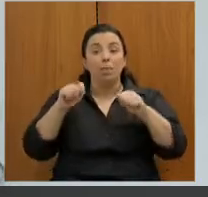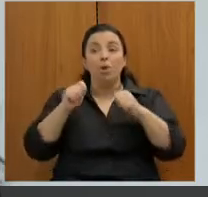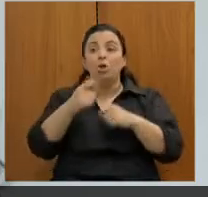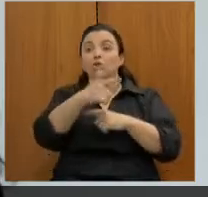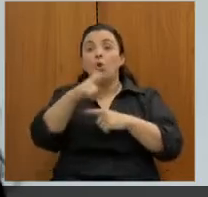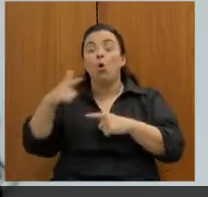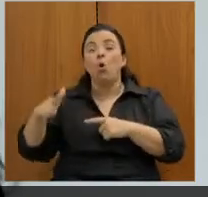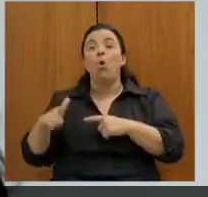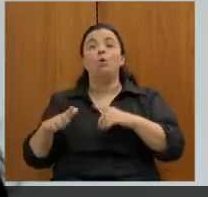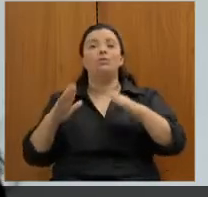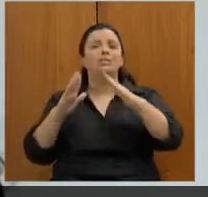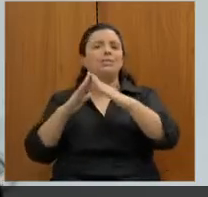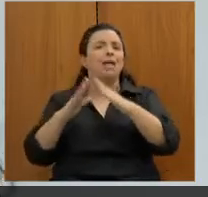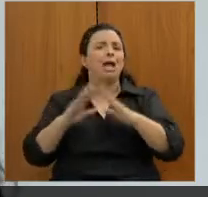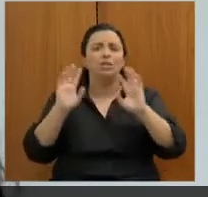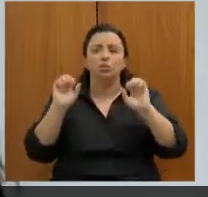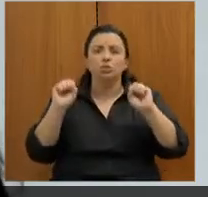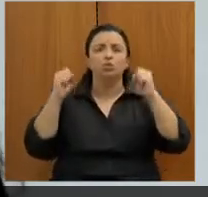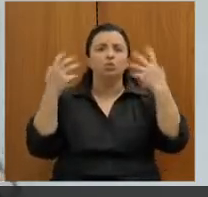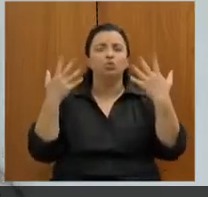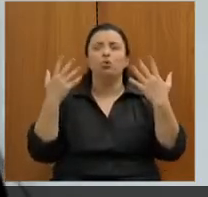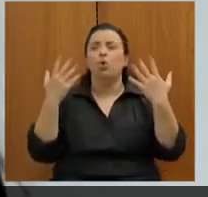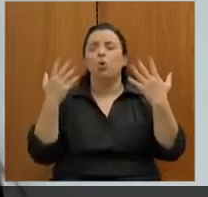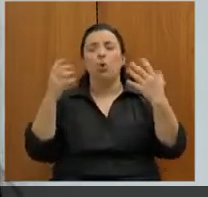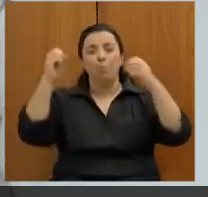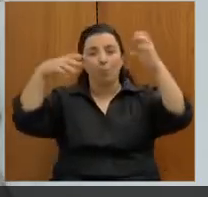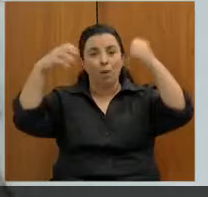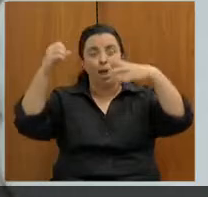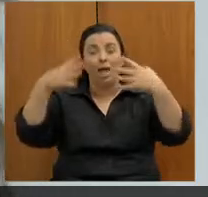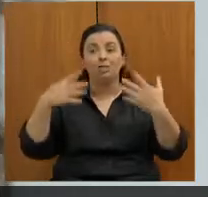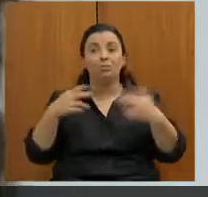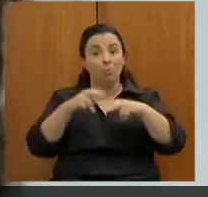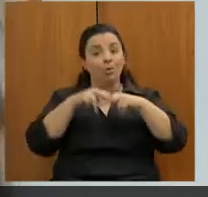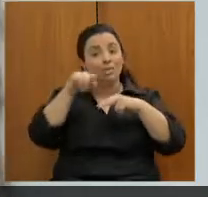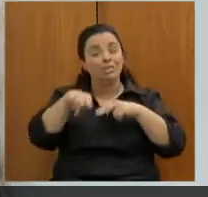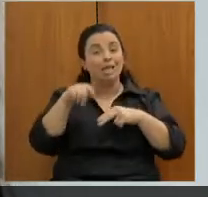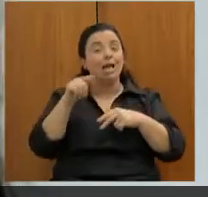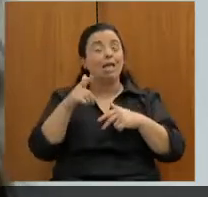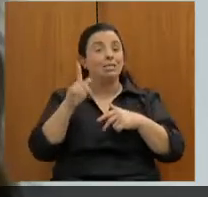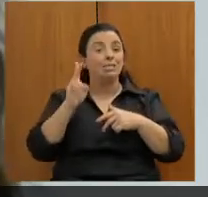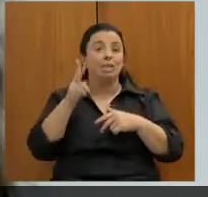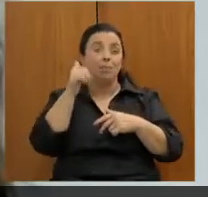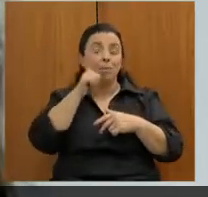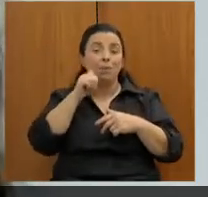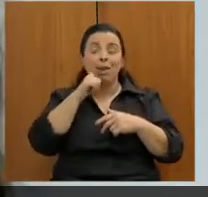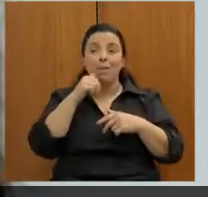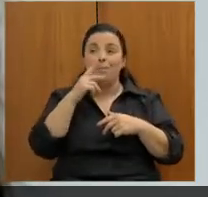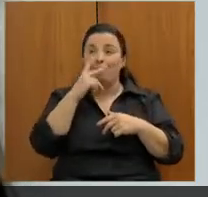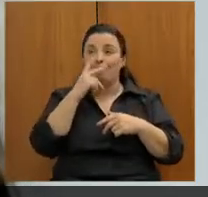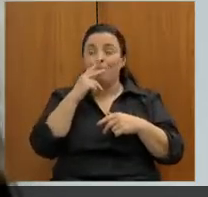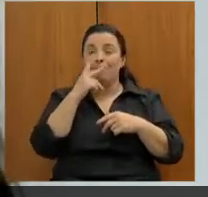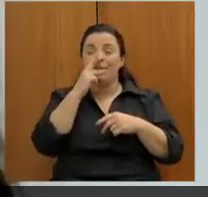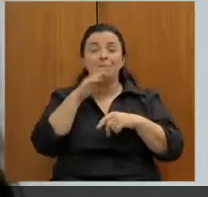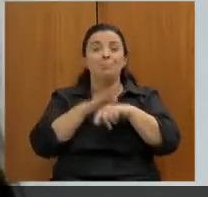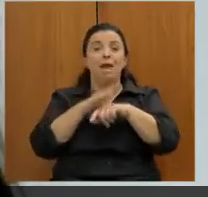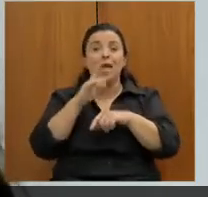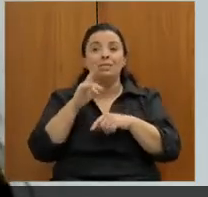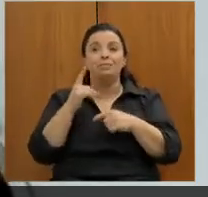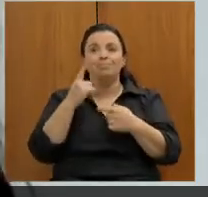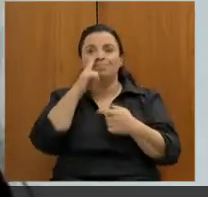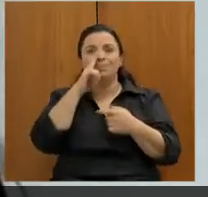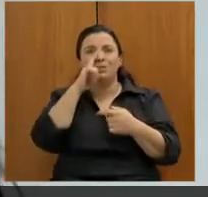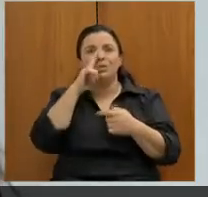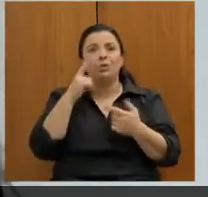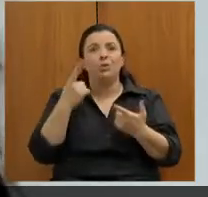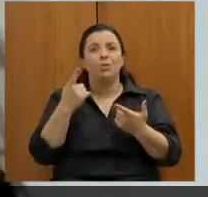tem muita vulnerabilidade né que as mulheres ficam muito vulneráveis e outro ponto importante também do Instituto é a